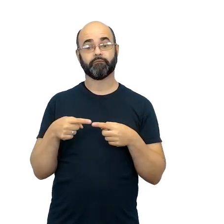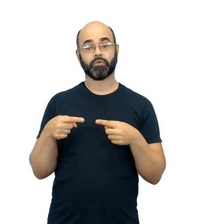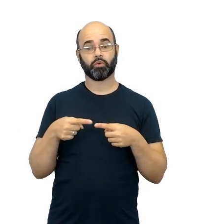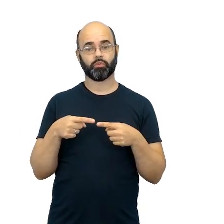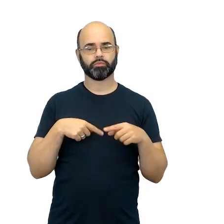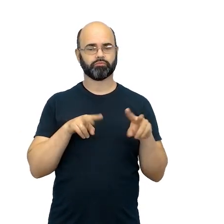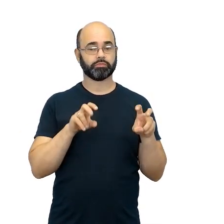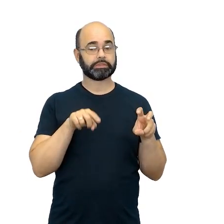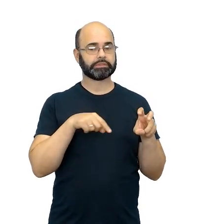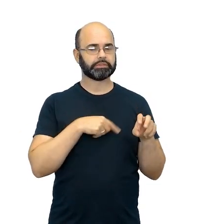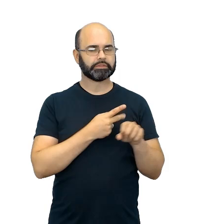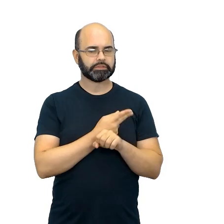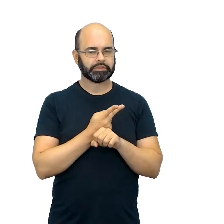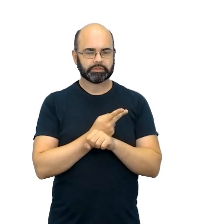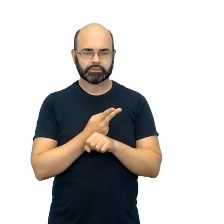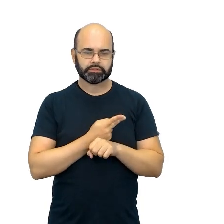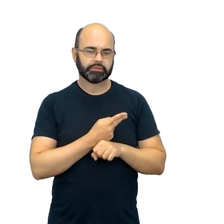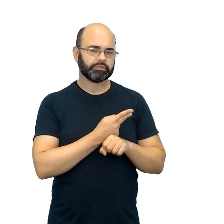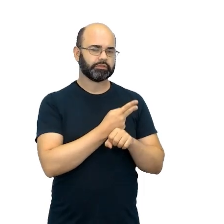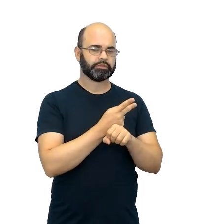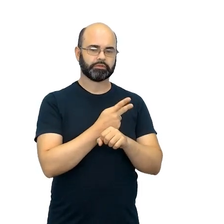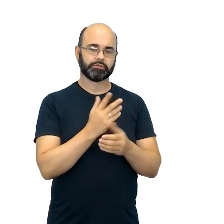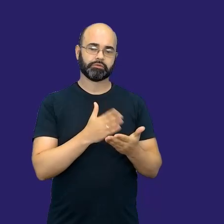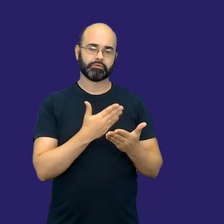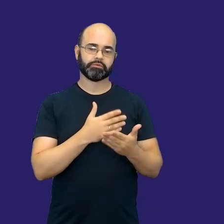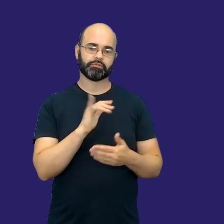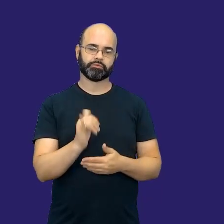pensar ali na busca deles, né?